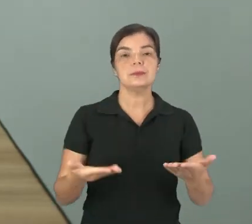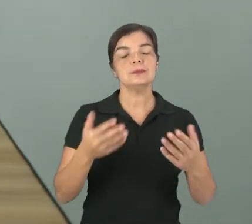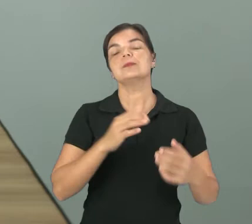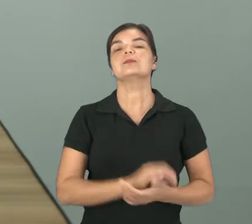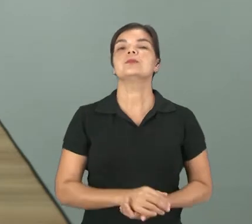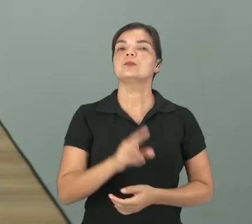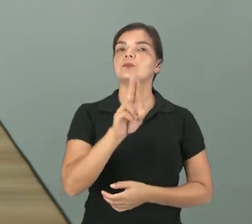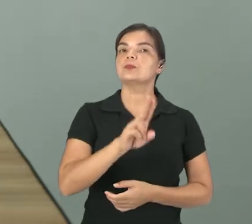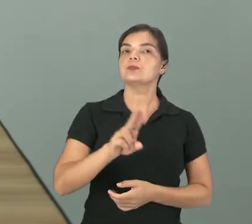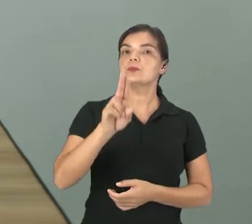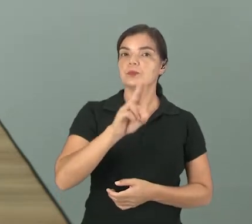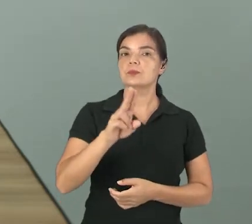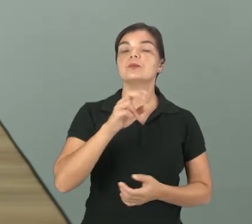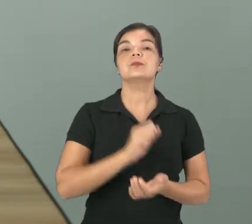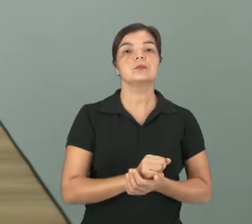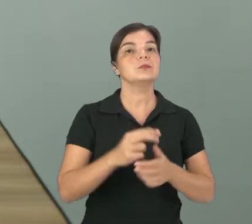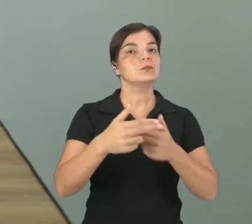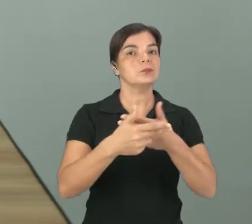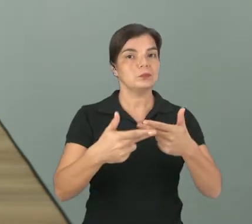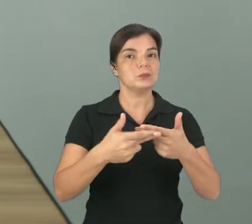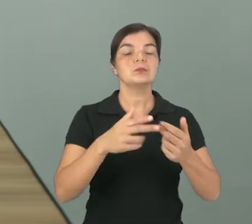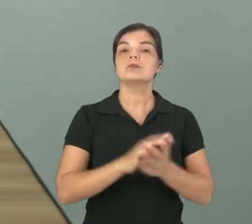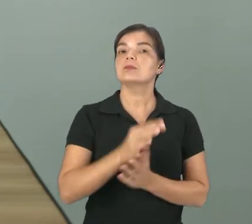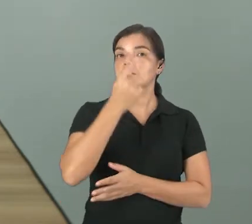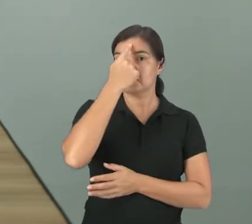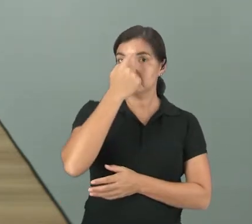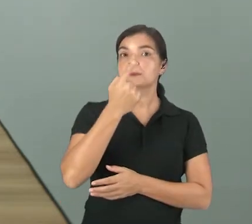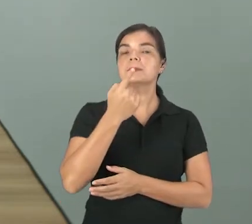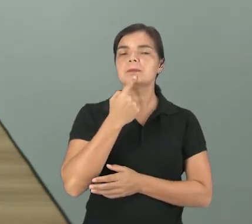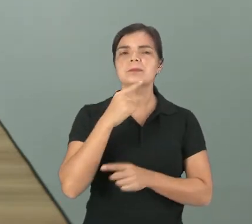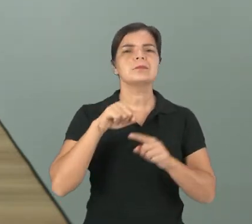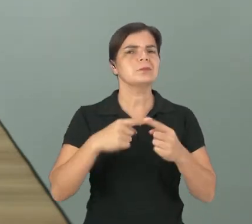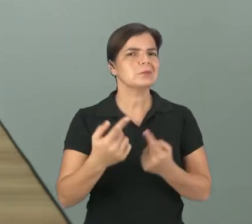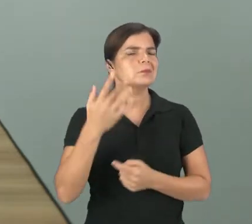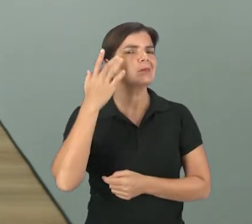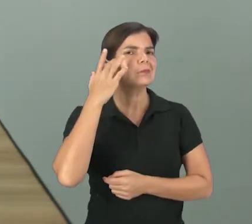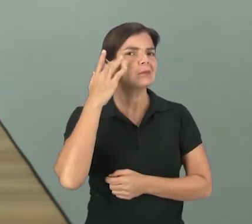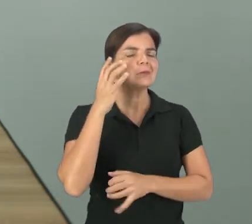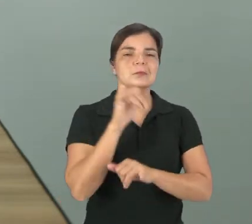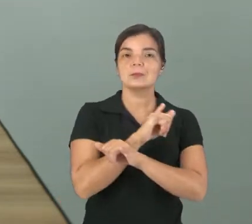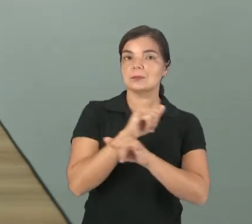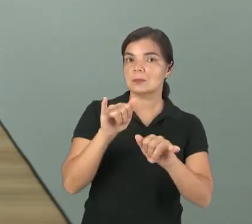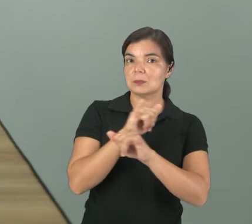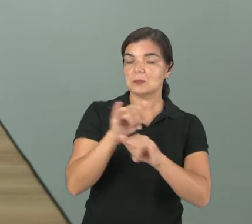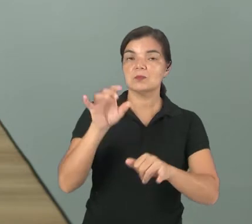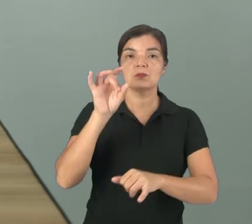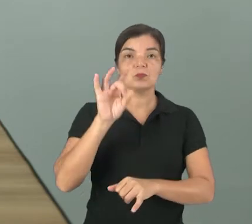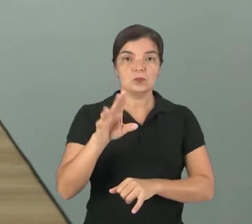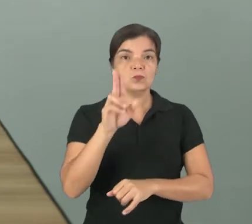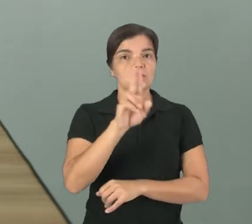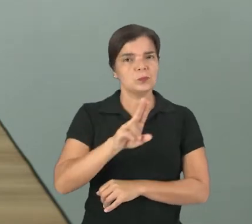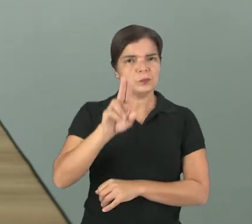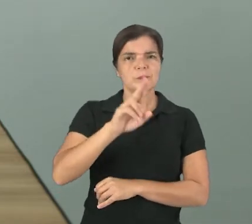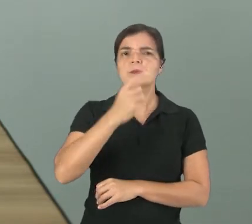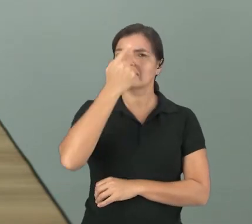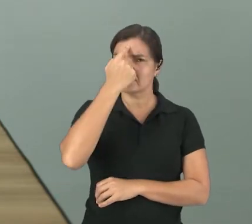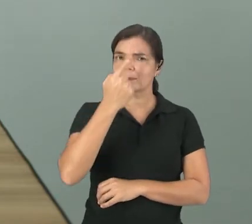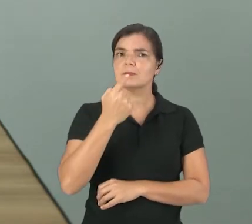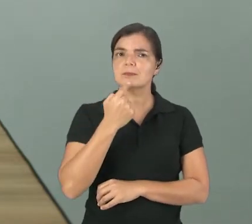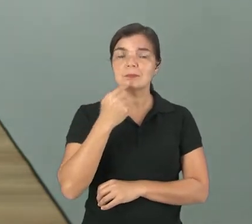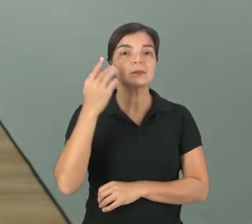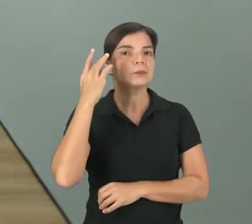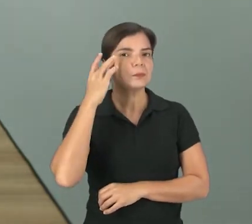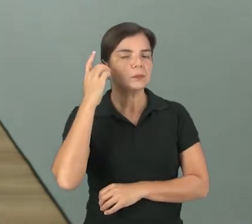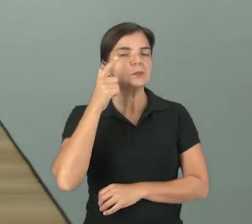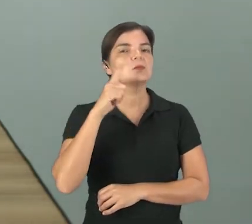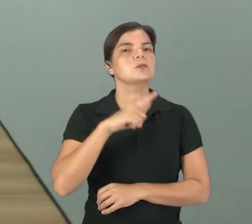Aqui nós utilizamos recursos de imagens, não é mesmo? Mas será que as propagandas elas só fazem uso de imagens? Será